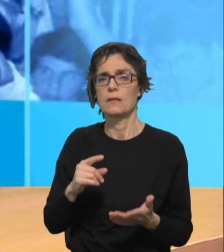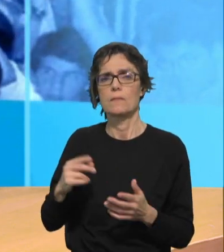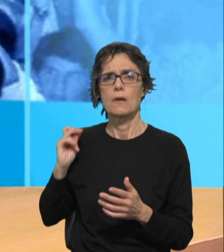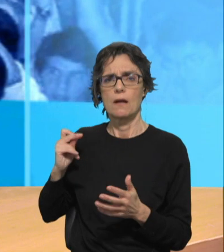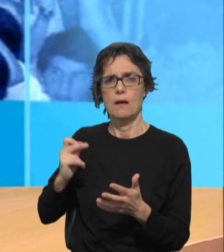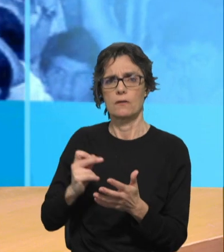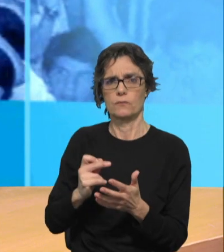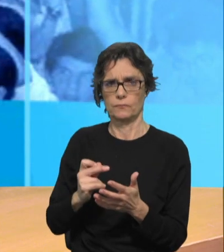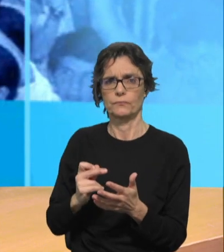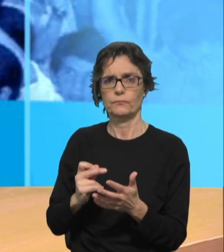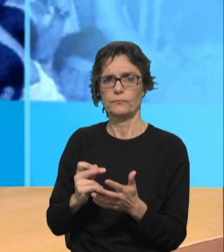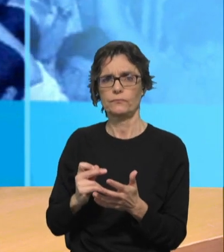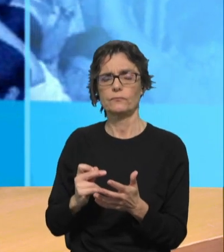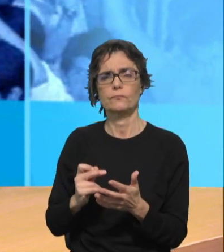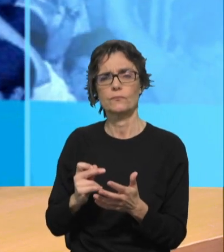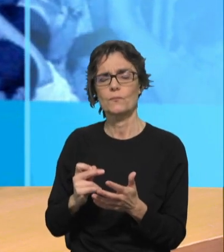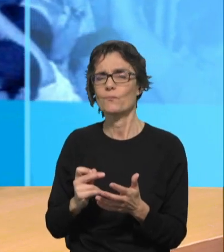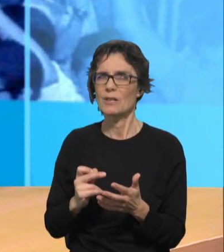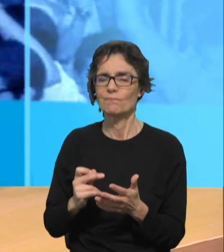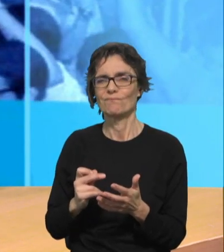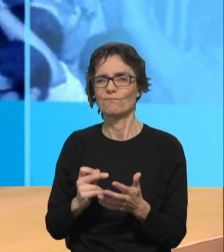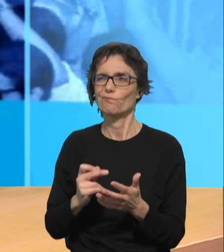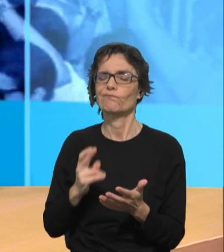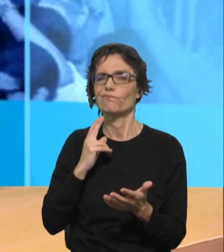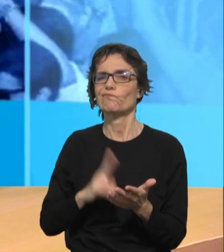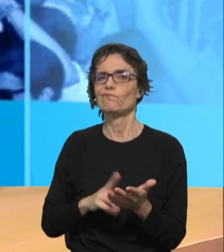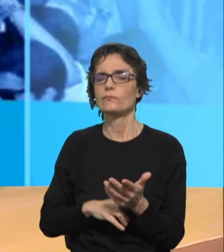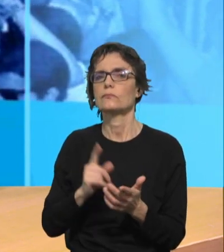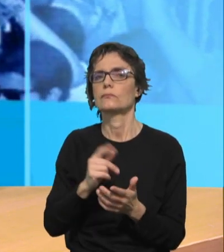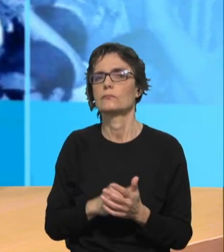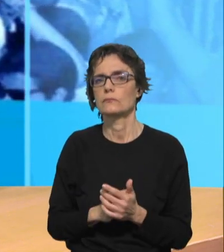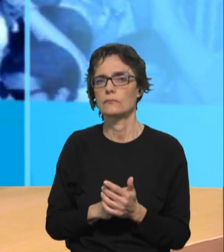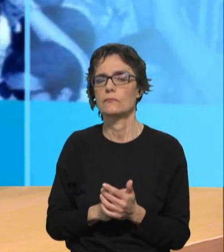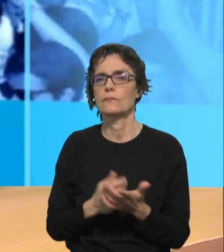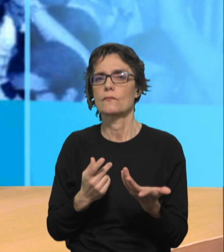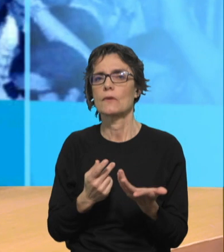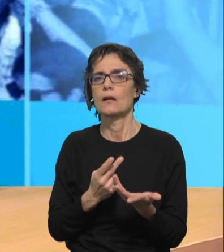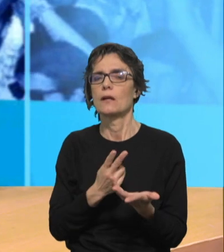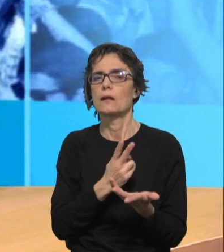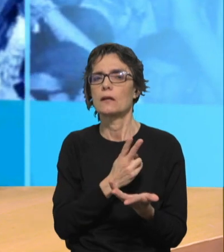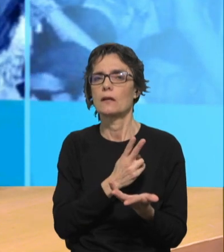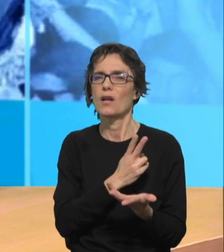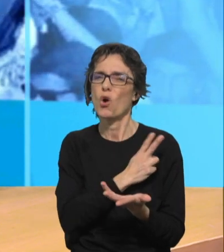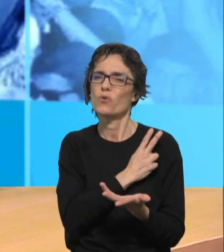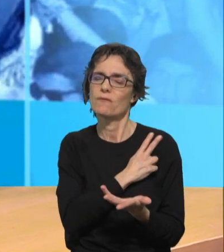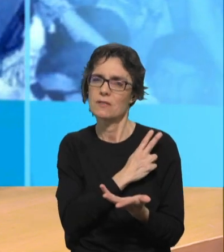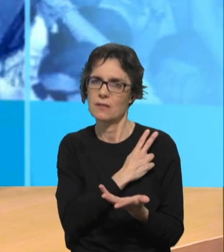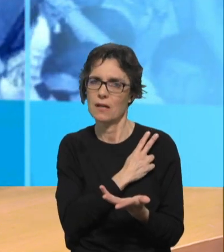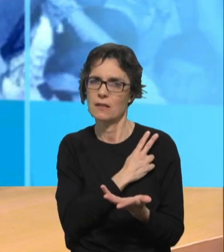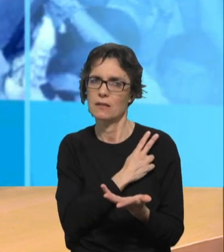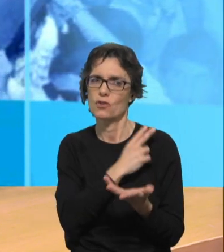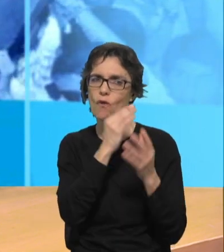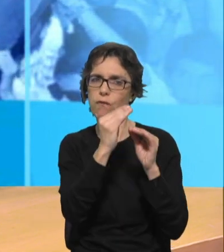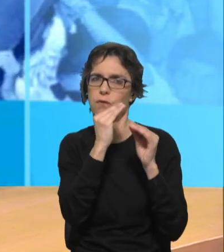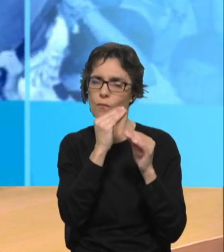anos um desinvestimento grande da universidade na formação dos professores a seguir. E